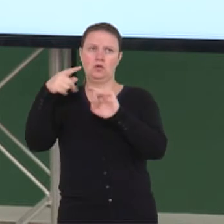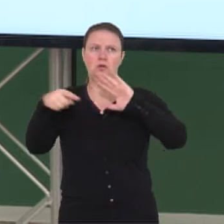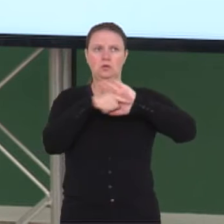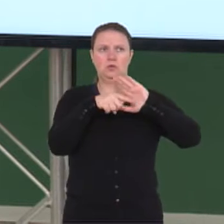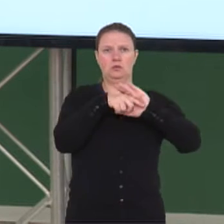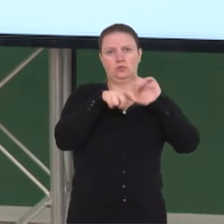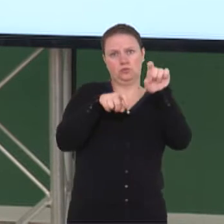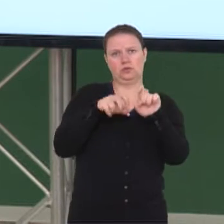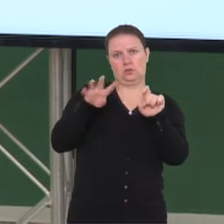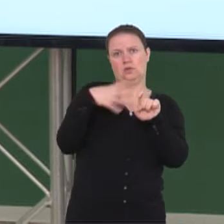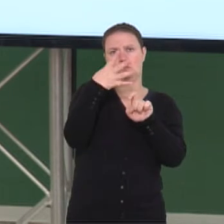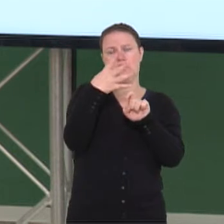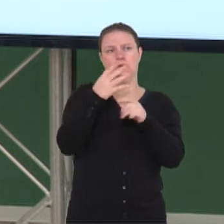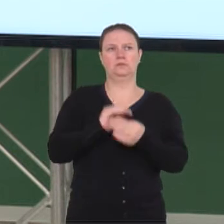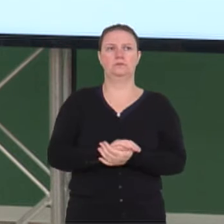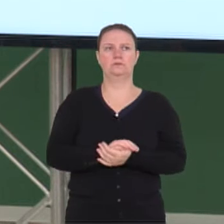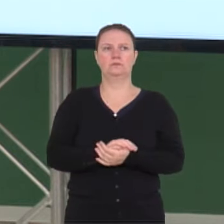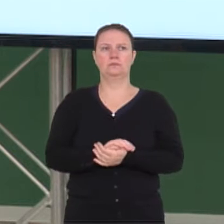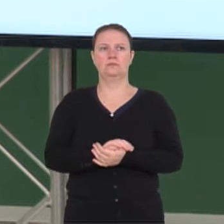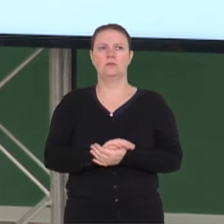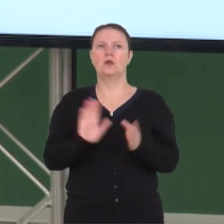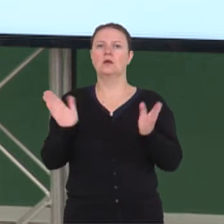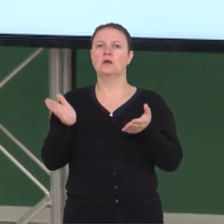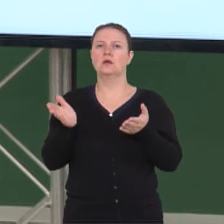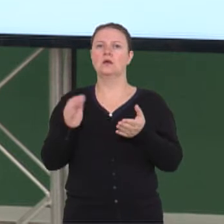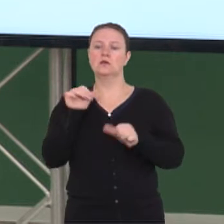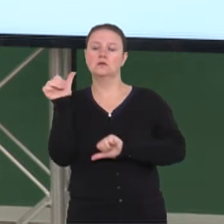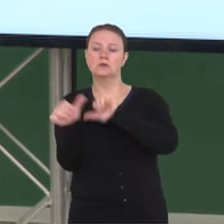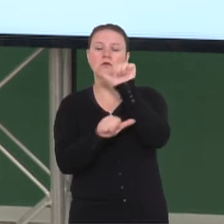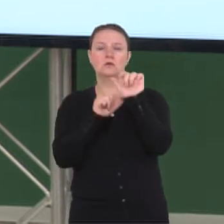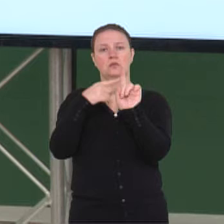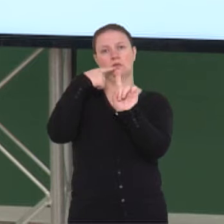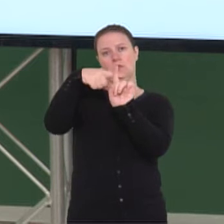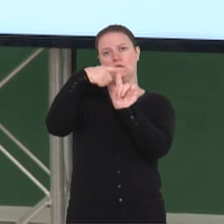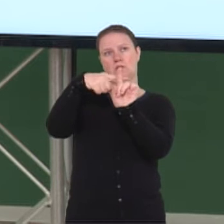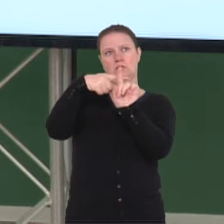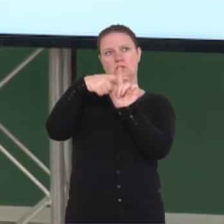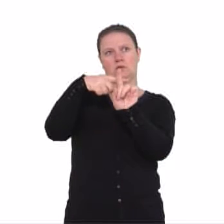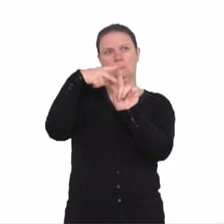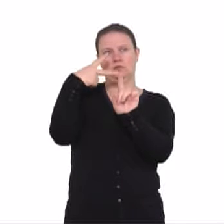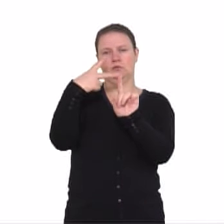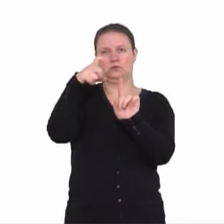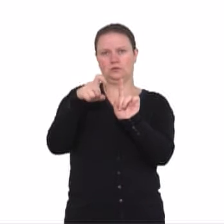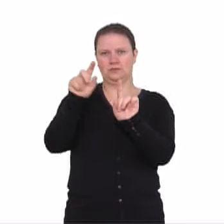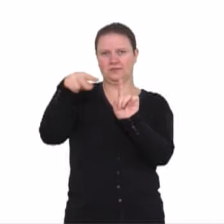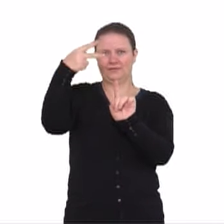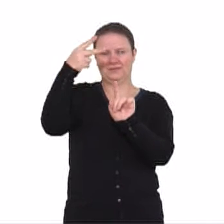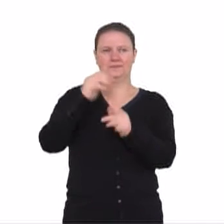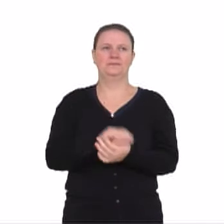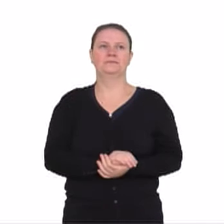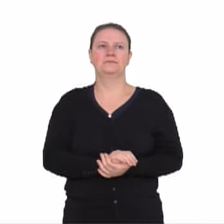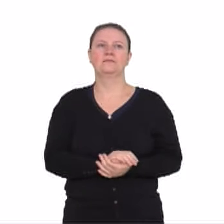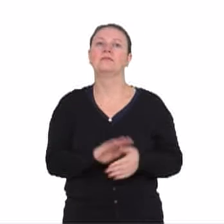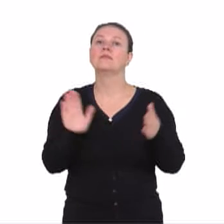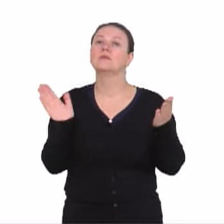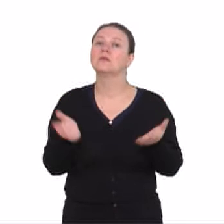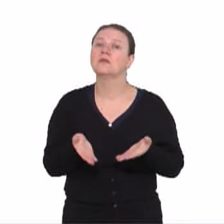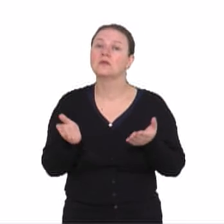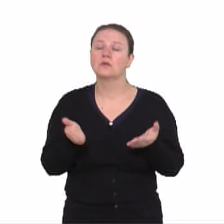ao quadrado, daria menos 2x ao quadrado. Eu já trago para cá como mais. Próximo passo. Vou fazer aqui a